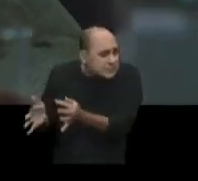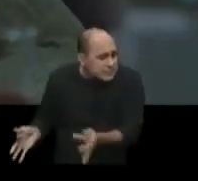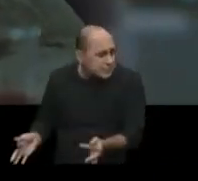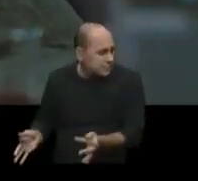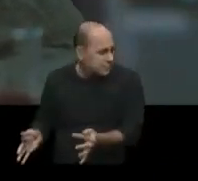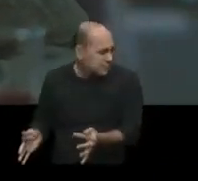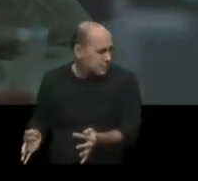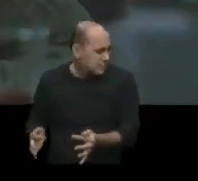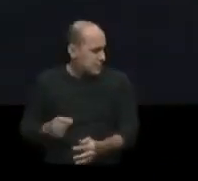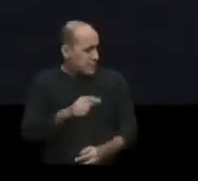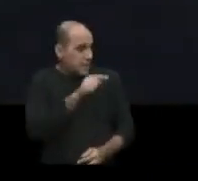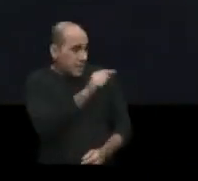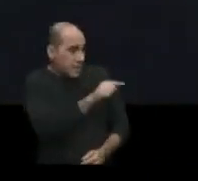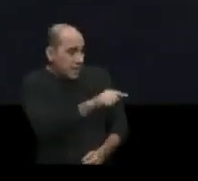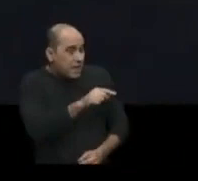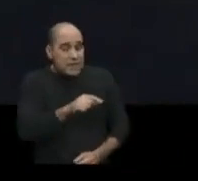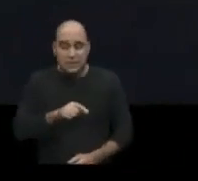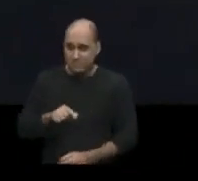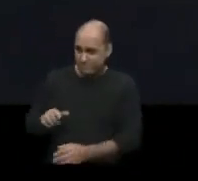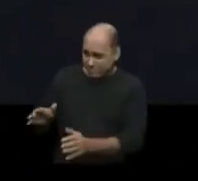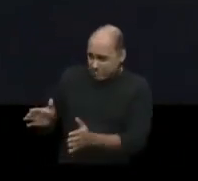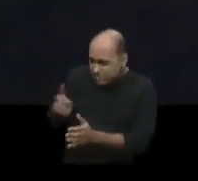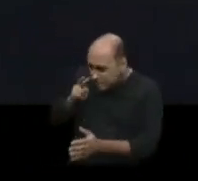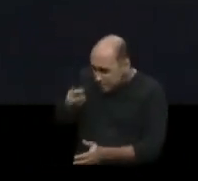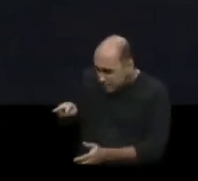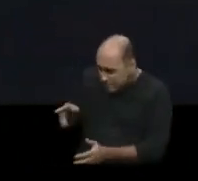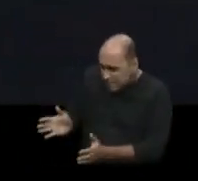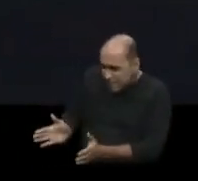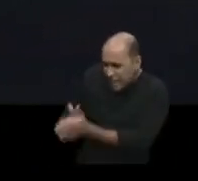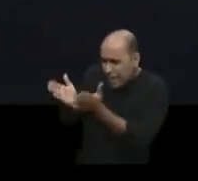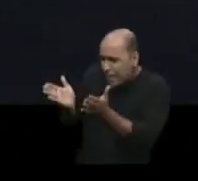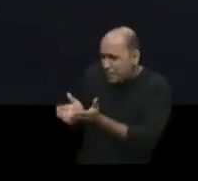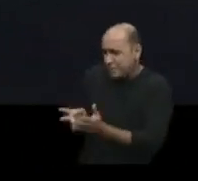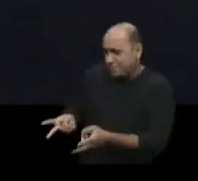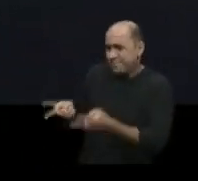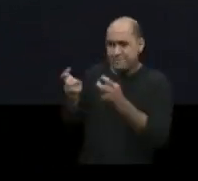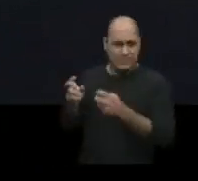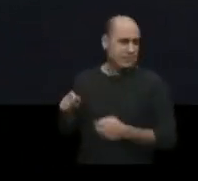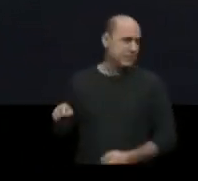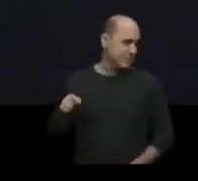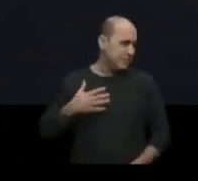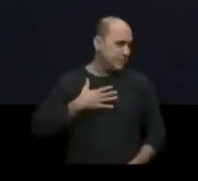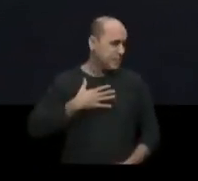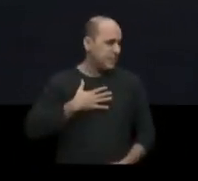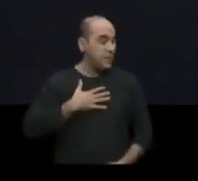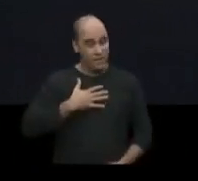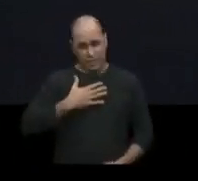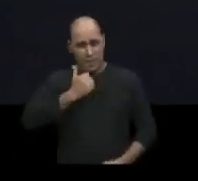Aí eles... Droga. Meus